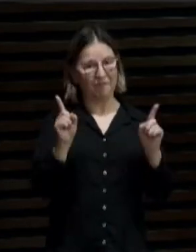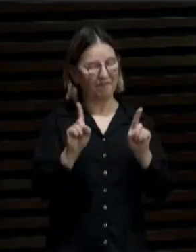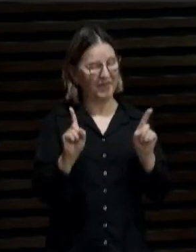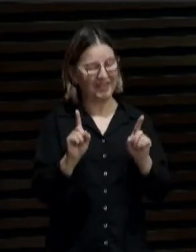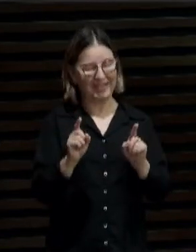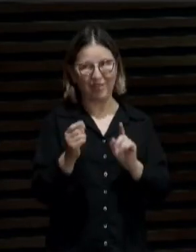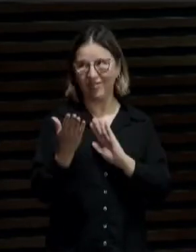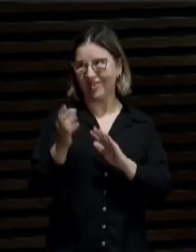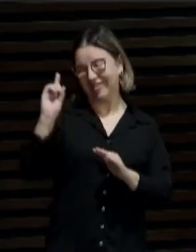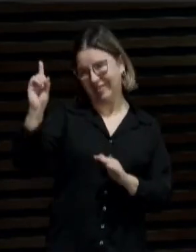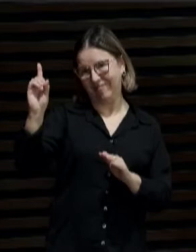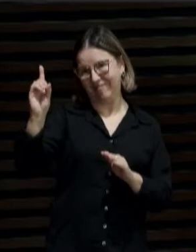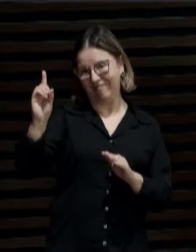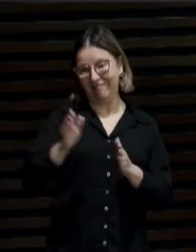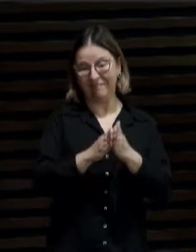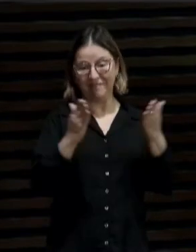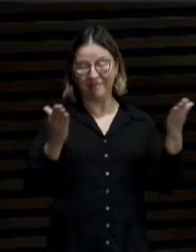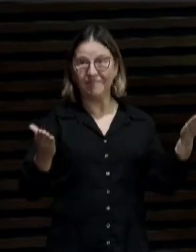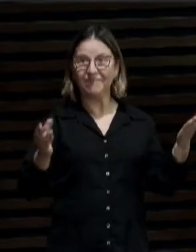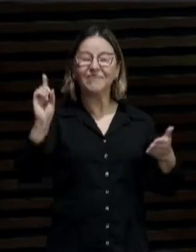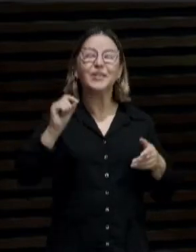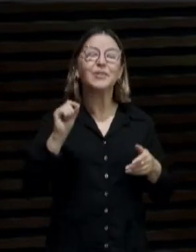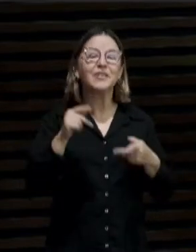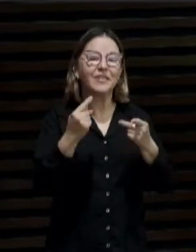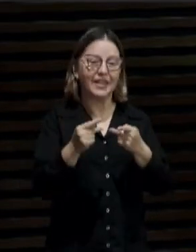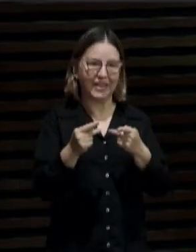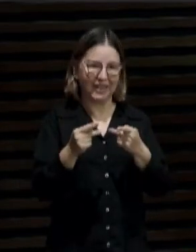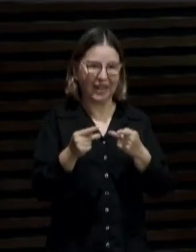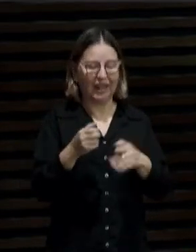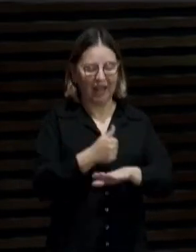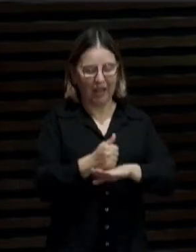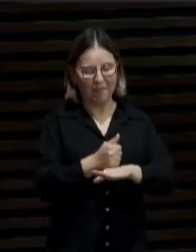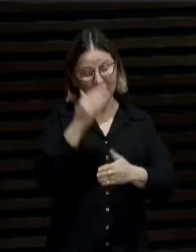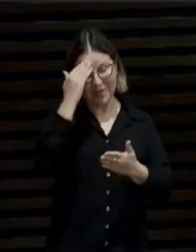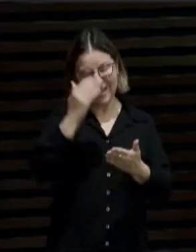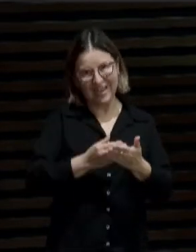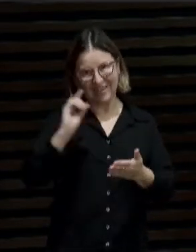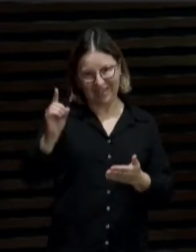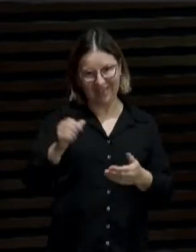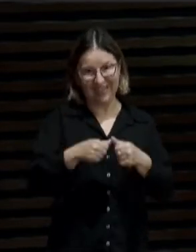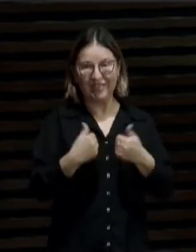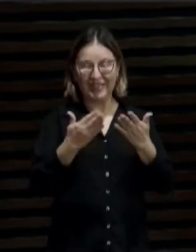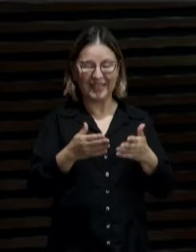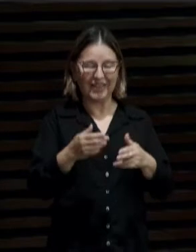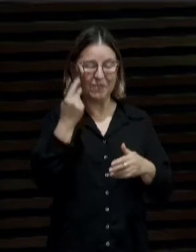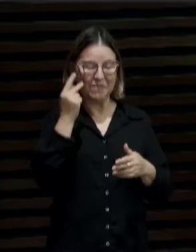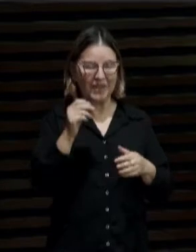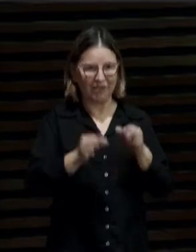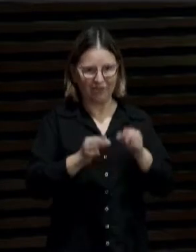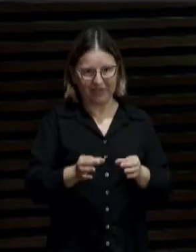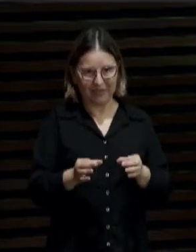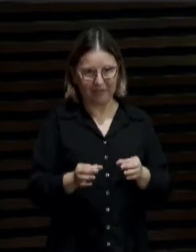Escritura? Abraão creu em Deus, e isso lhe foi imputado para a justiça. Ora, ao que